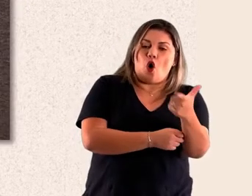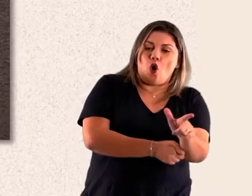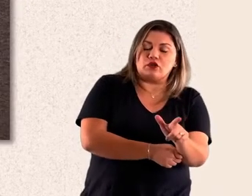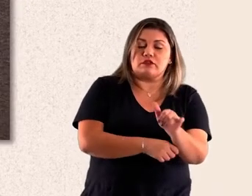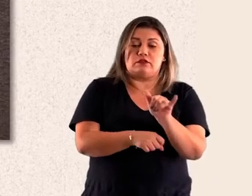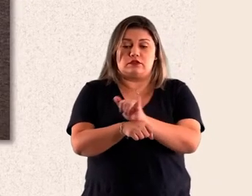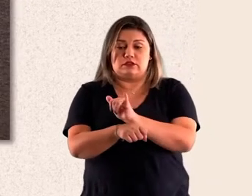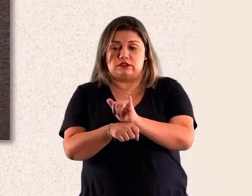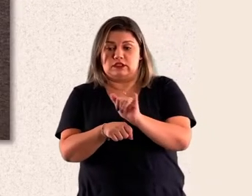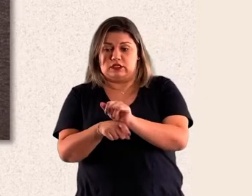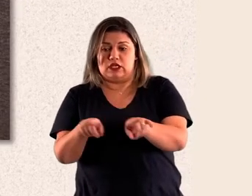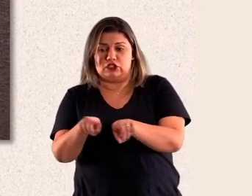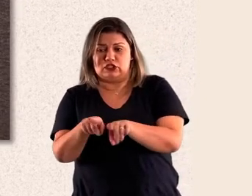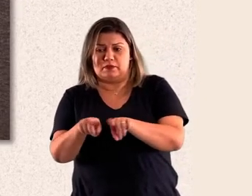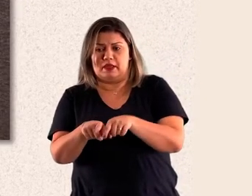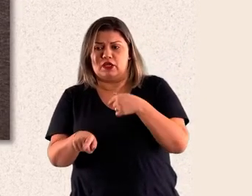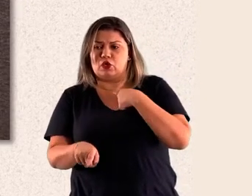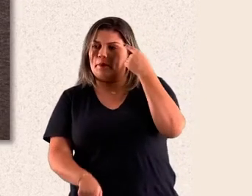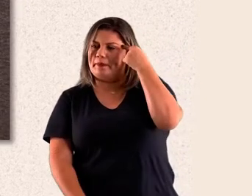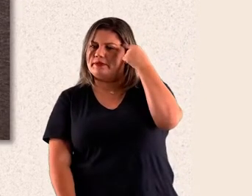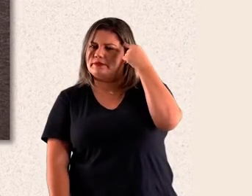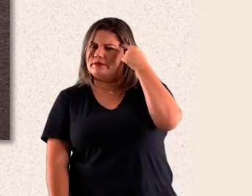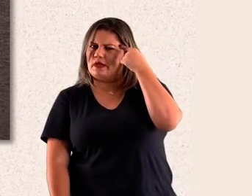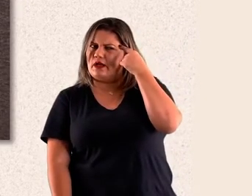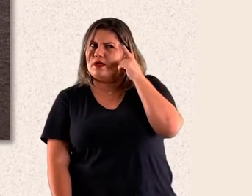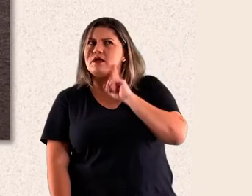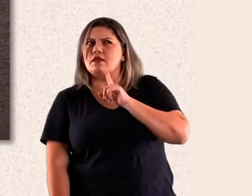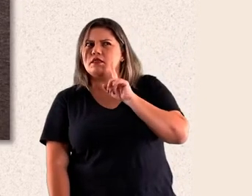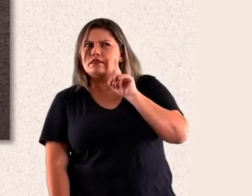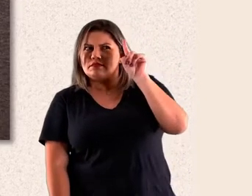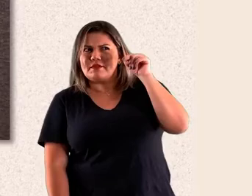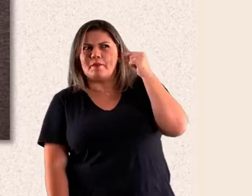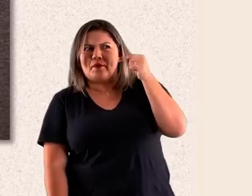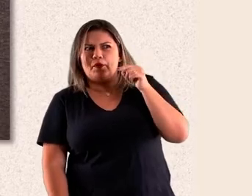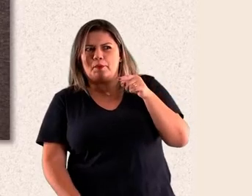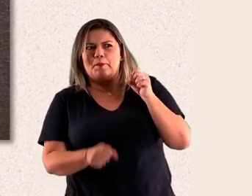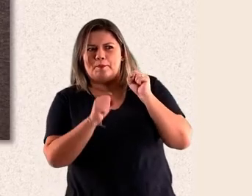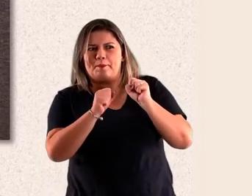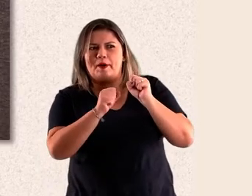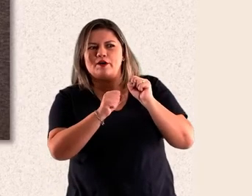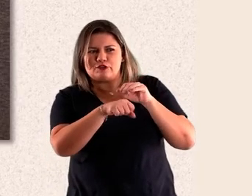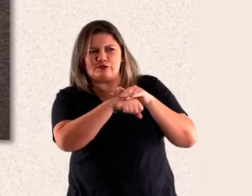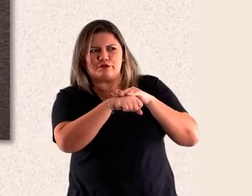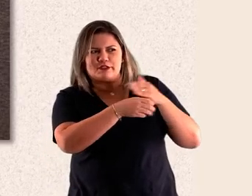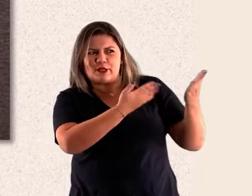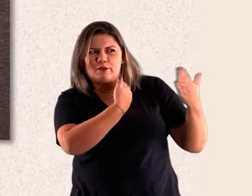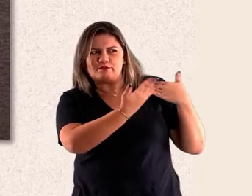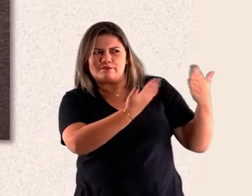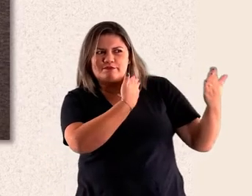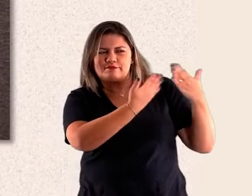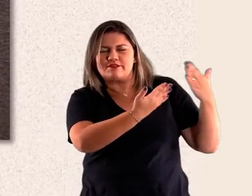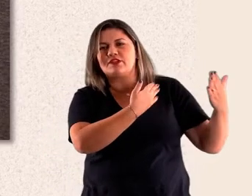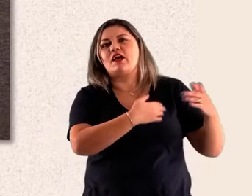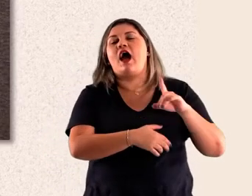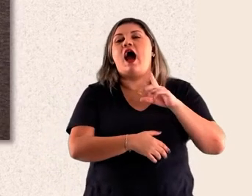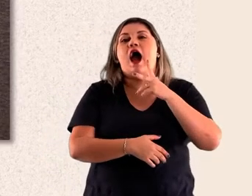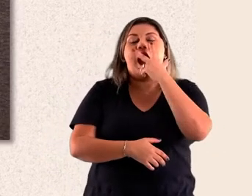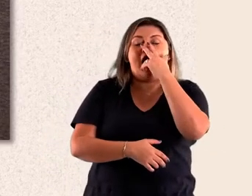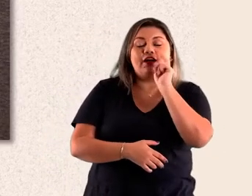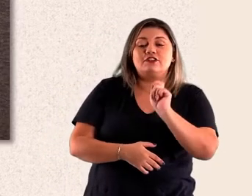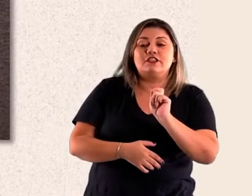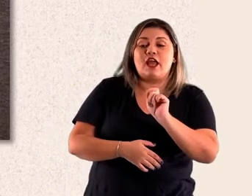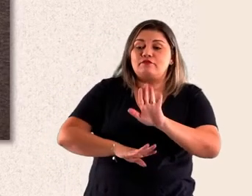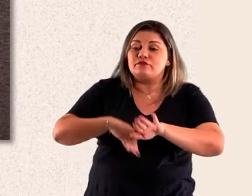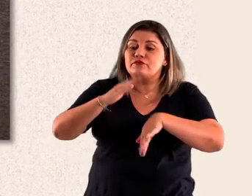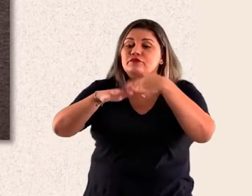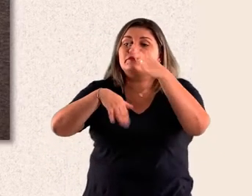tão bem que me ocorreu agora Júlia depois de pode continuar conversando sobre isso porque isso é muito interessante eu acho que é desenvolver